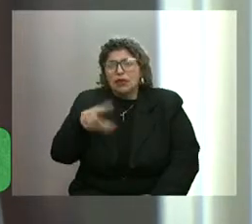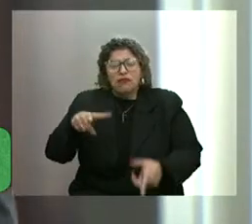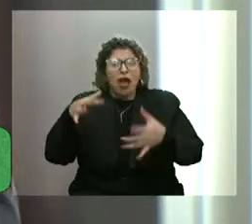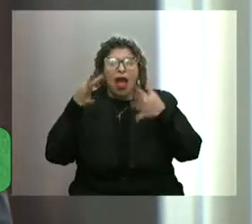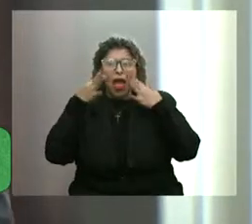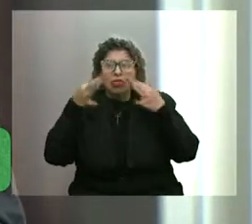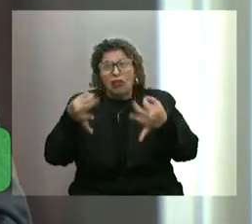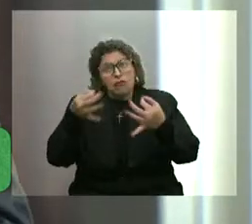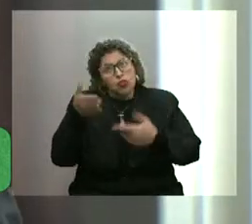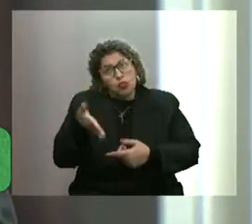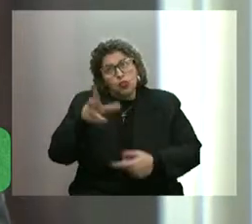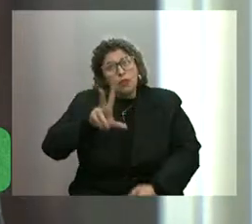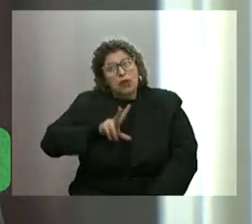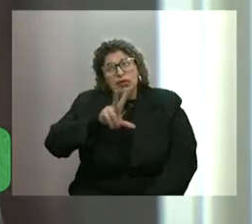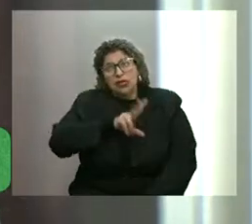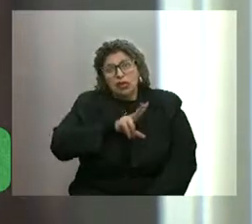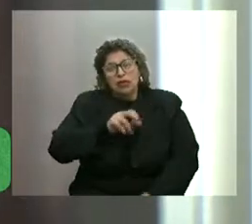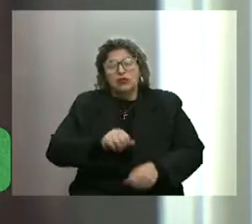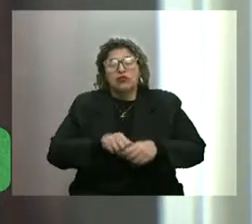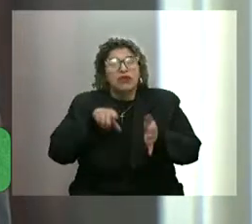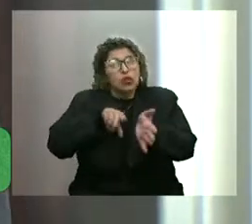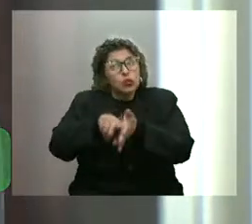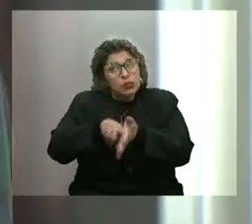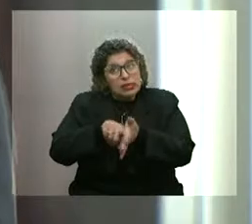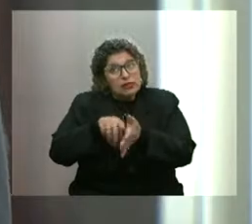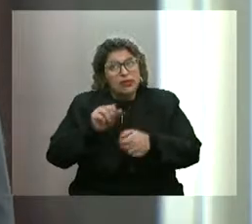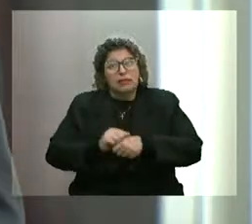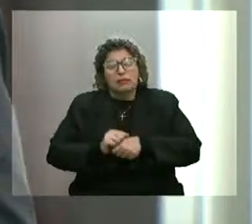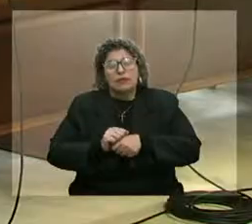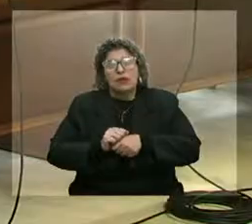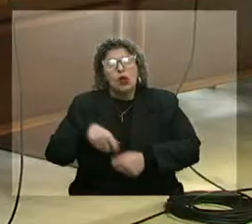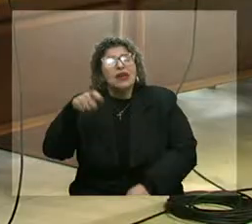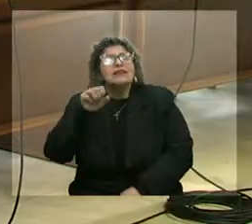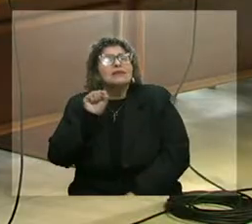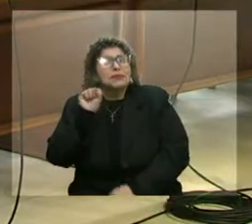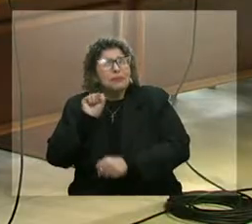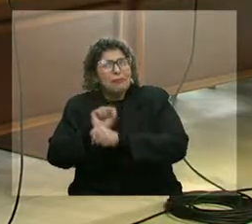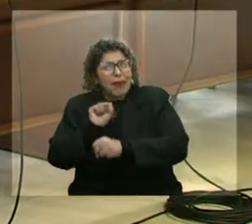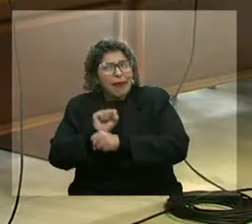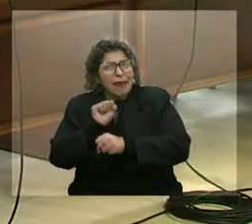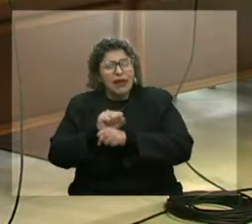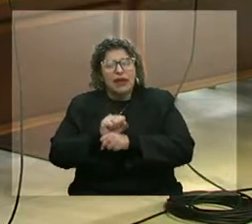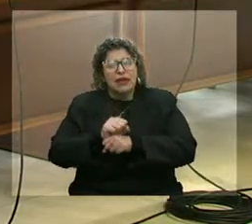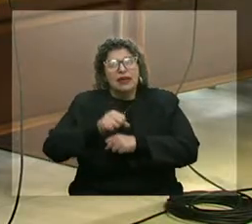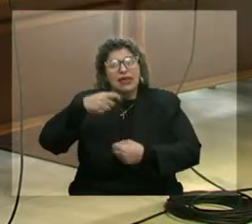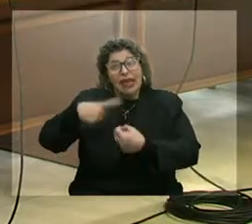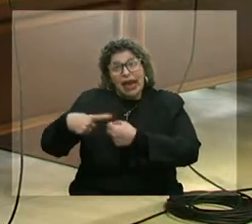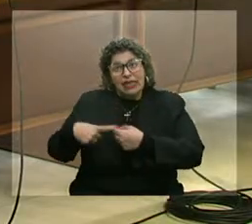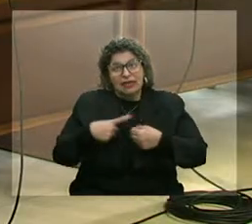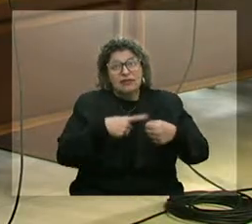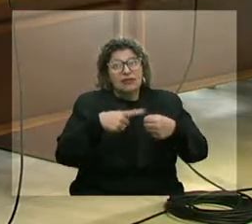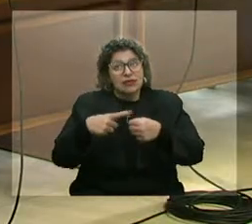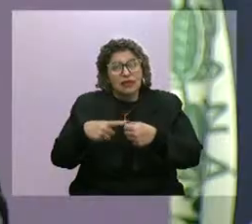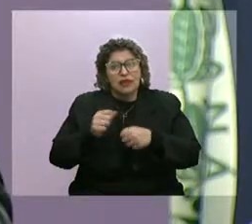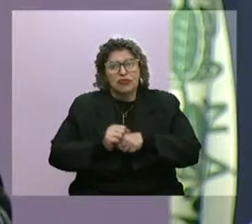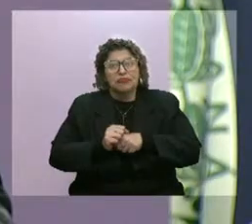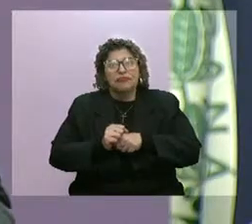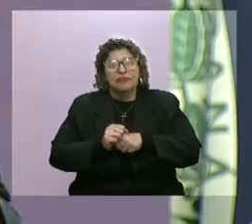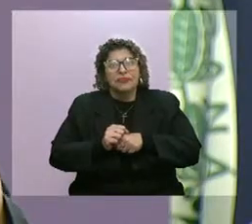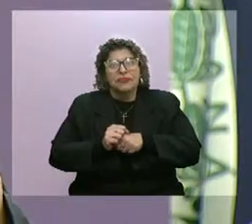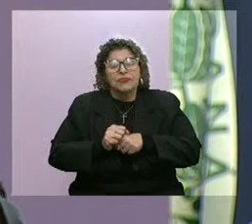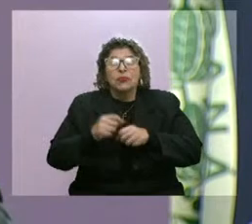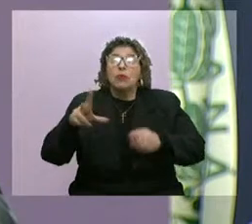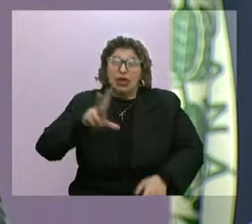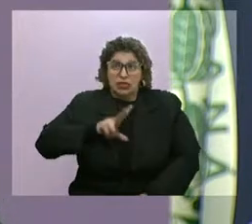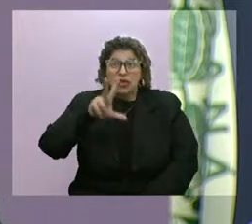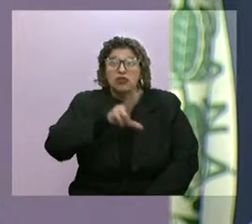dele, não fez um exame clínico dele. Então, o que se espera do médico em cada cidade? Uma coisa que eles trazem